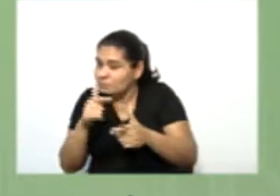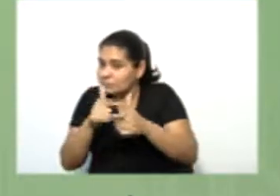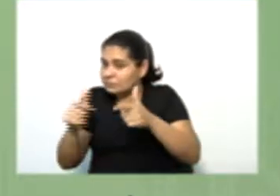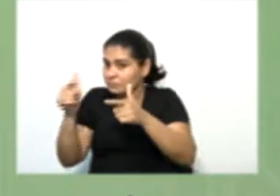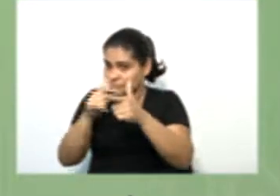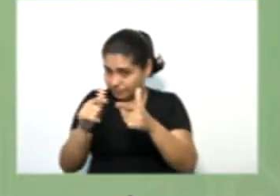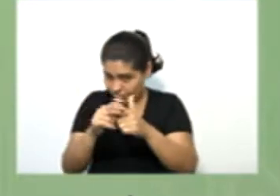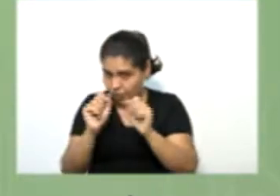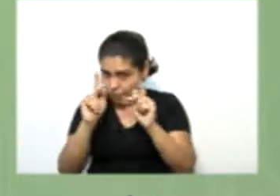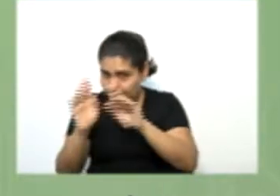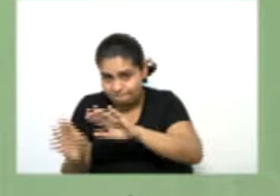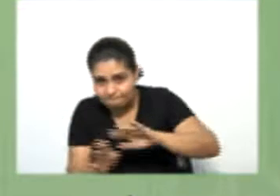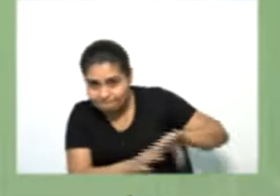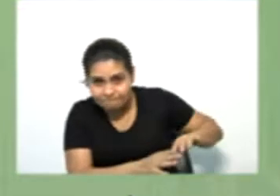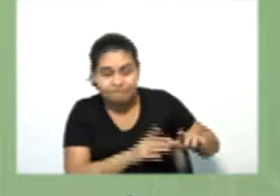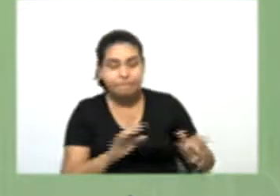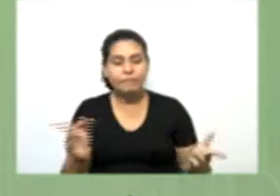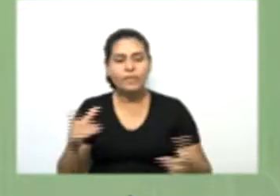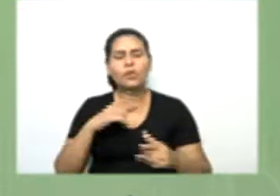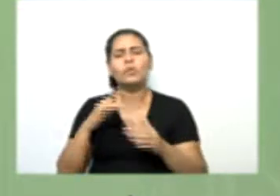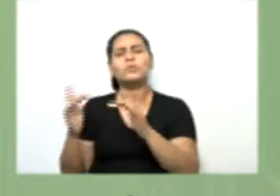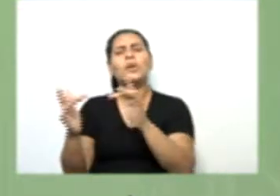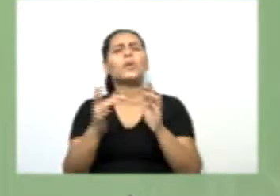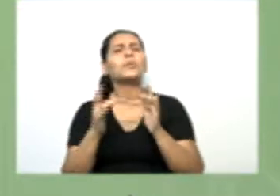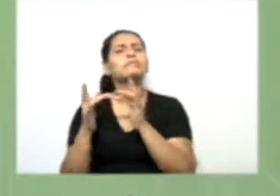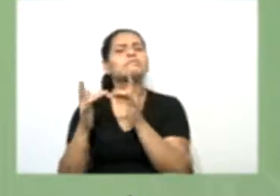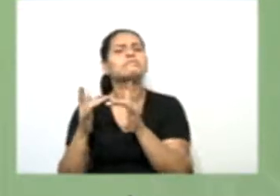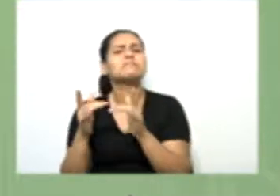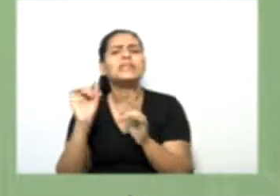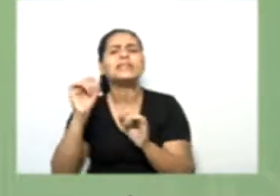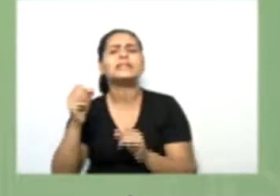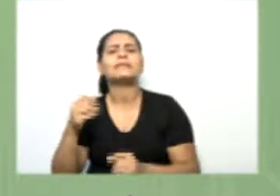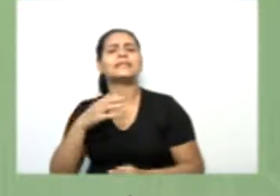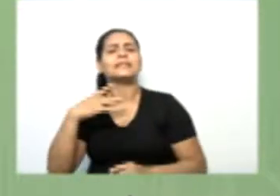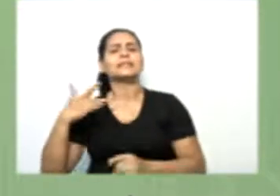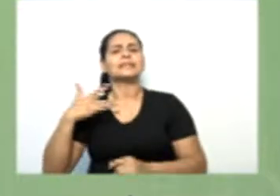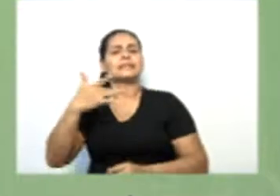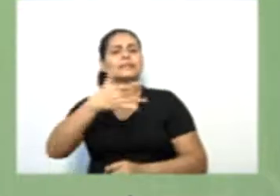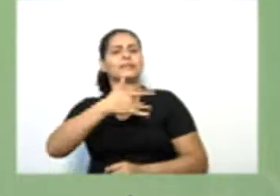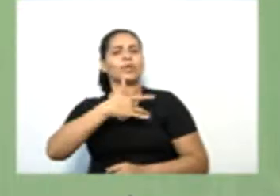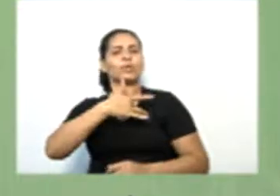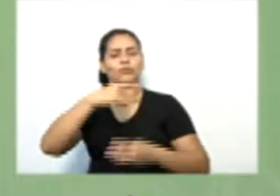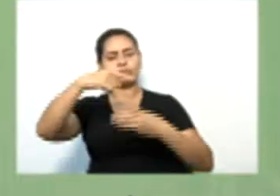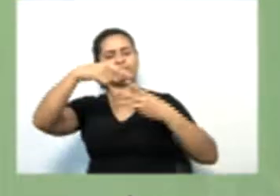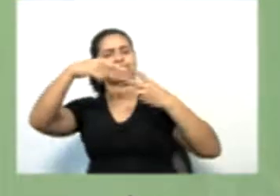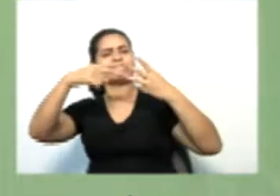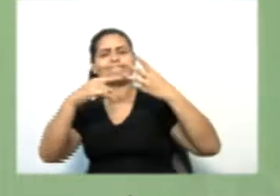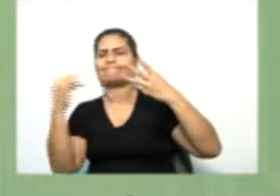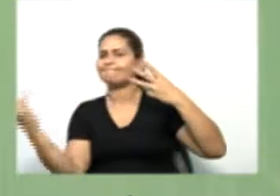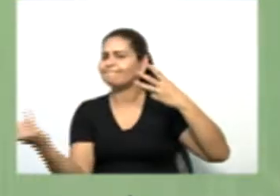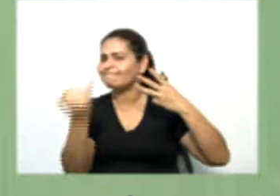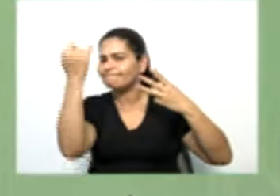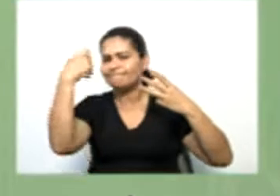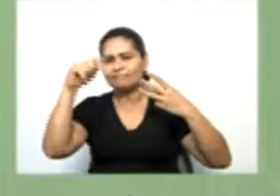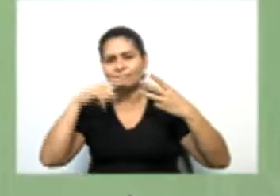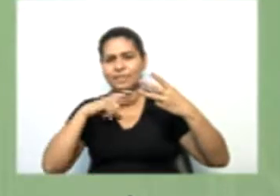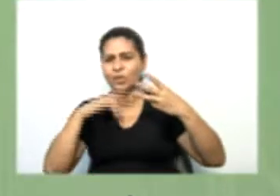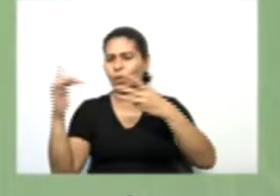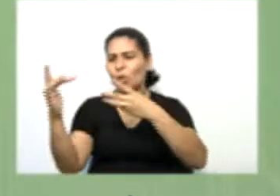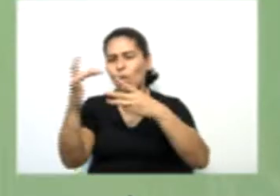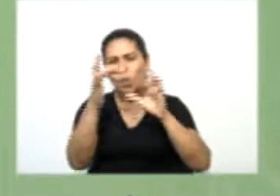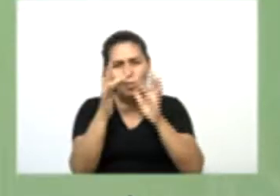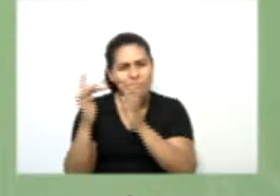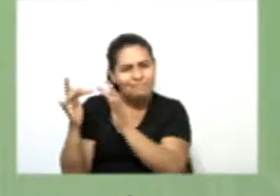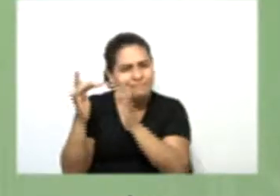tá certo? Olha aí, como são as relações saudáveis? Aqui vão 3 dicas interessantes de como nós devemos nos